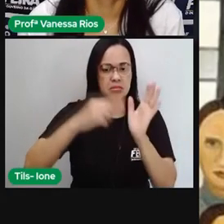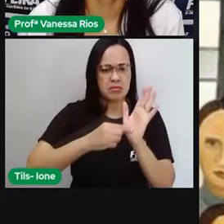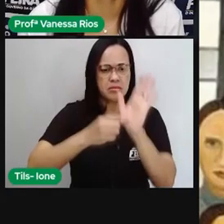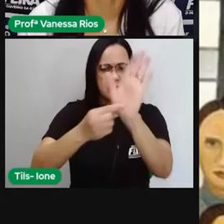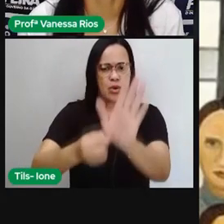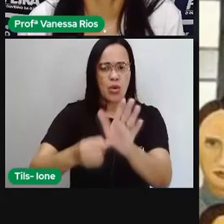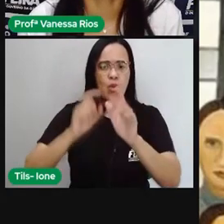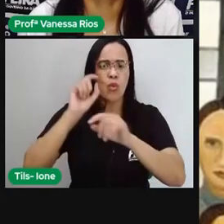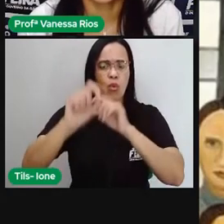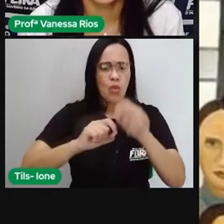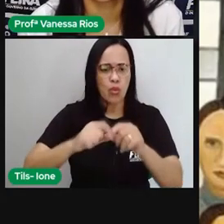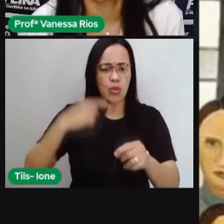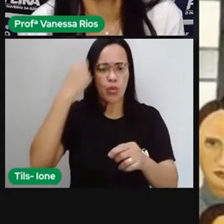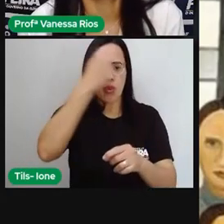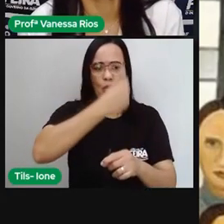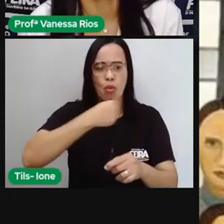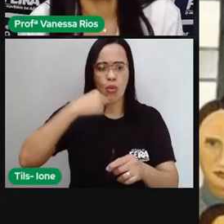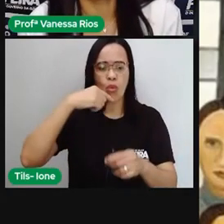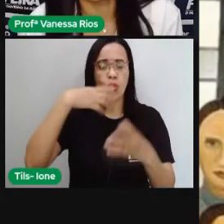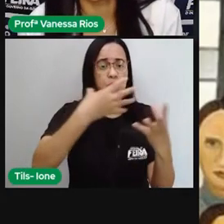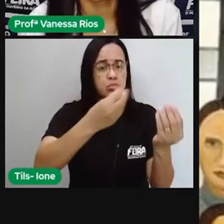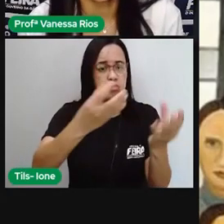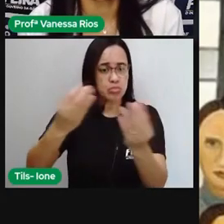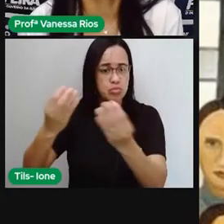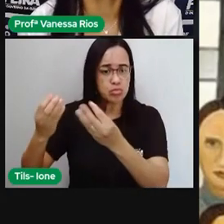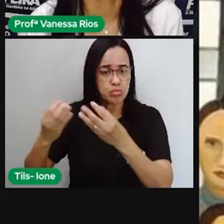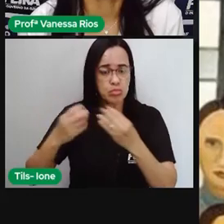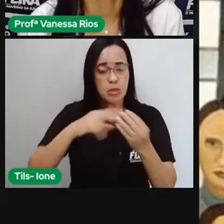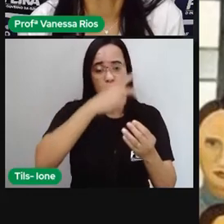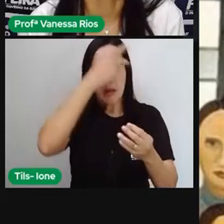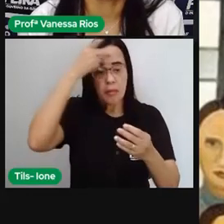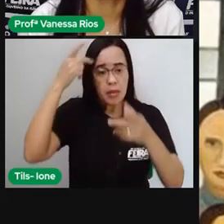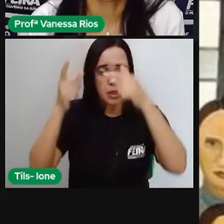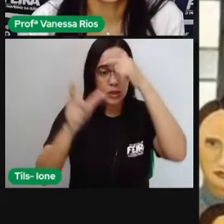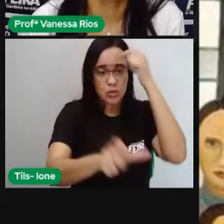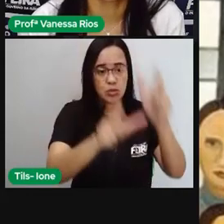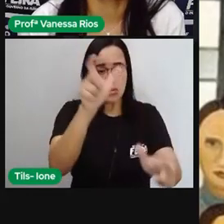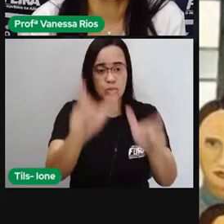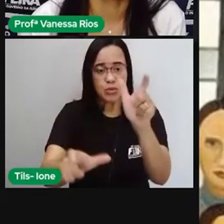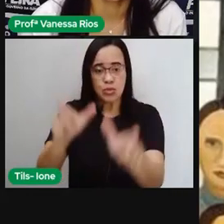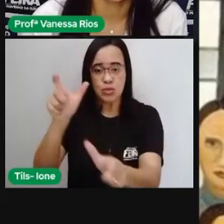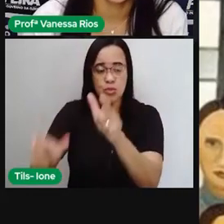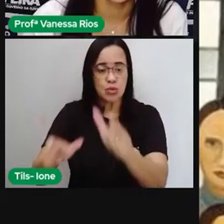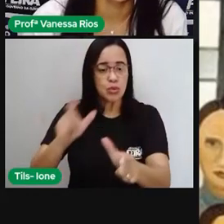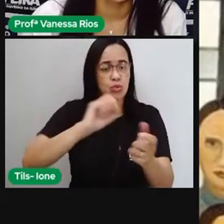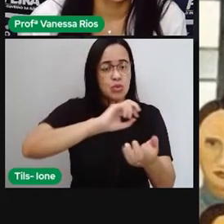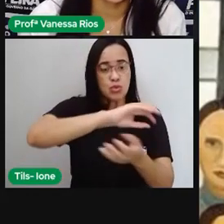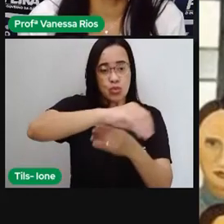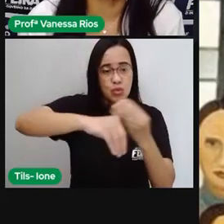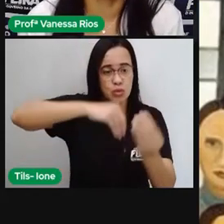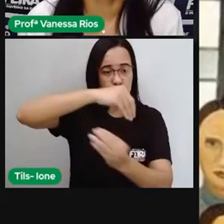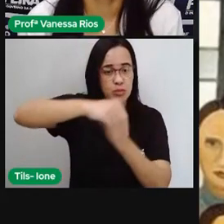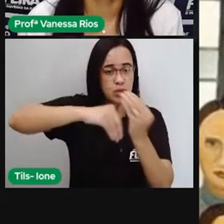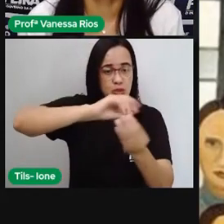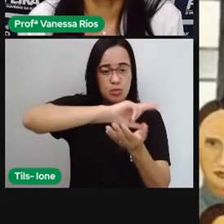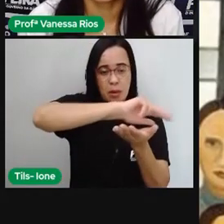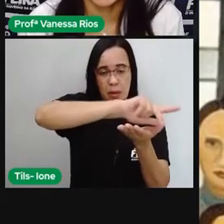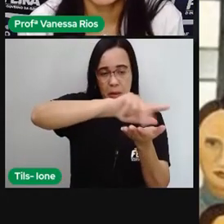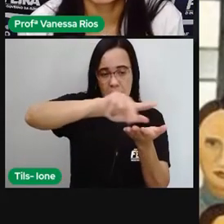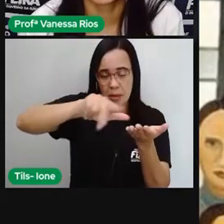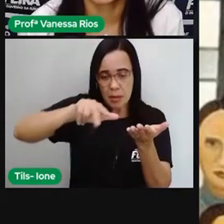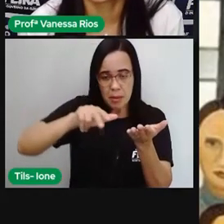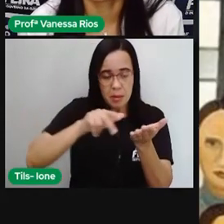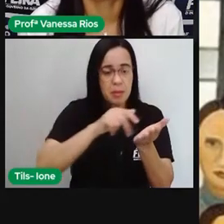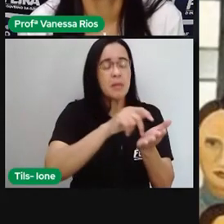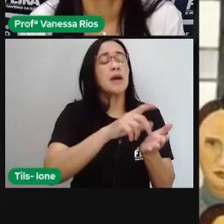né, de muitos rostos aí, de muitas faces, a diversidade entre essas pessoas, cada uma contribuindo